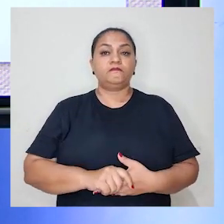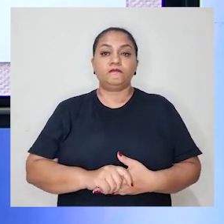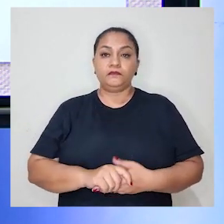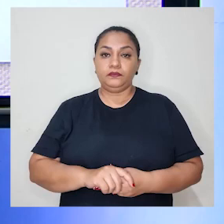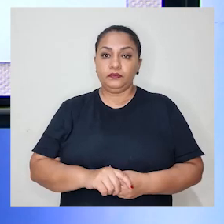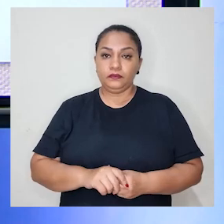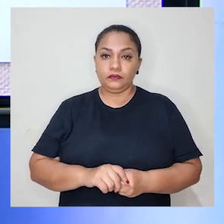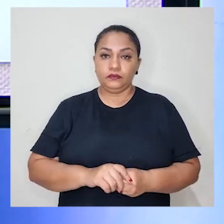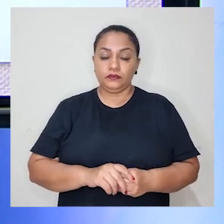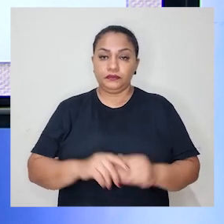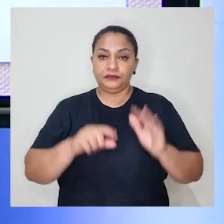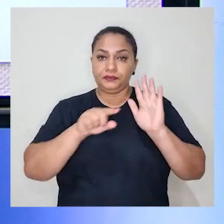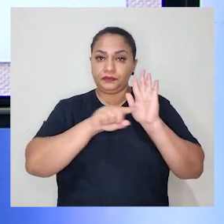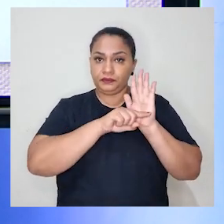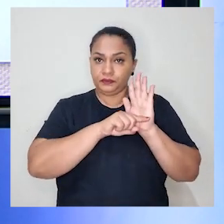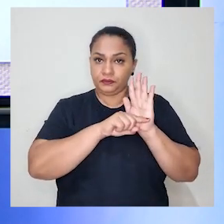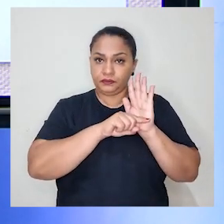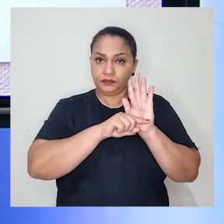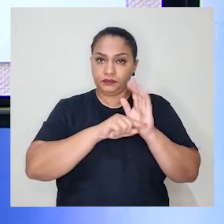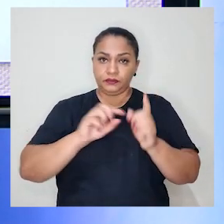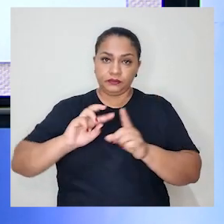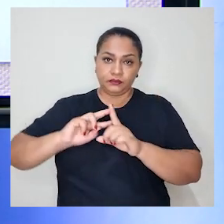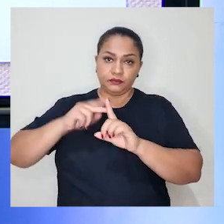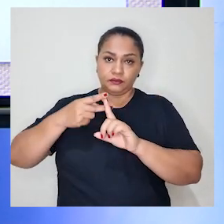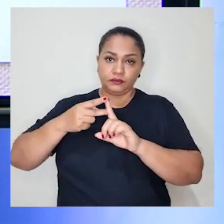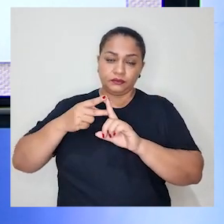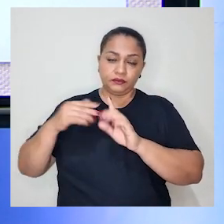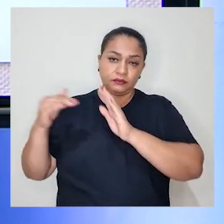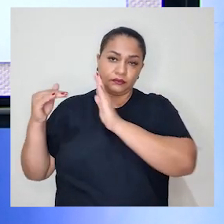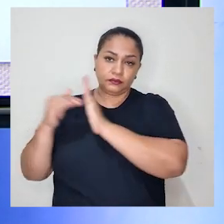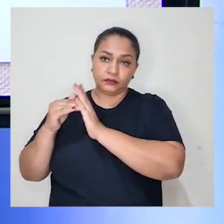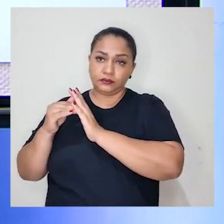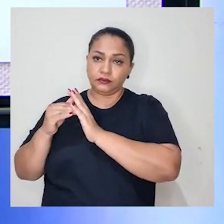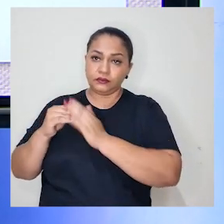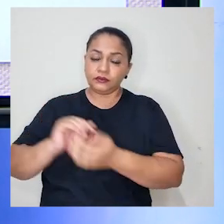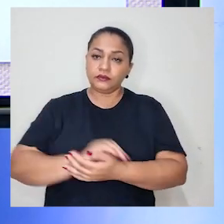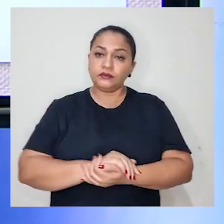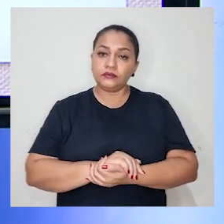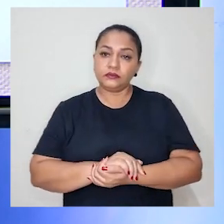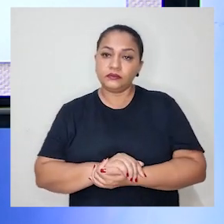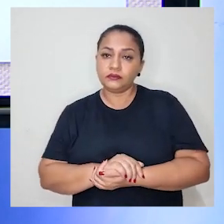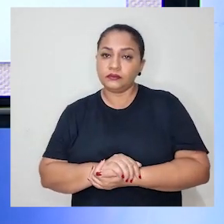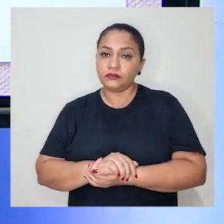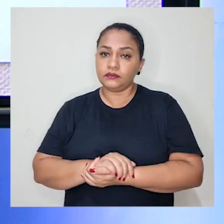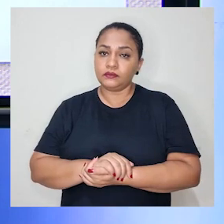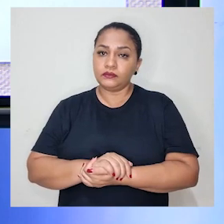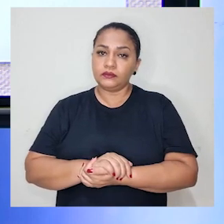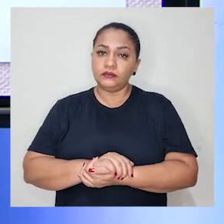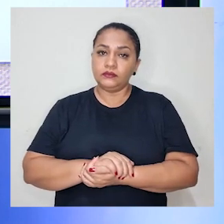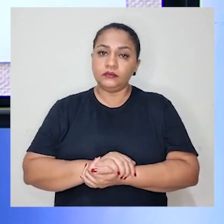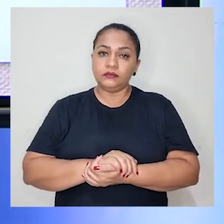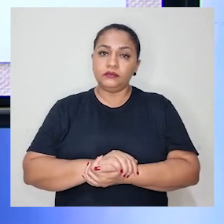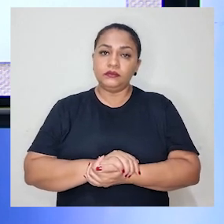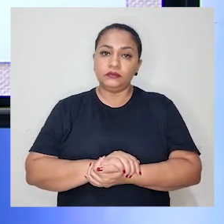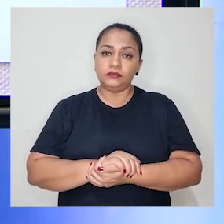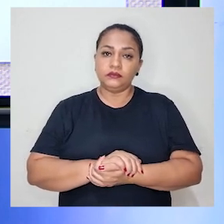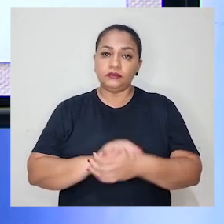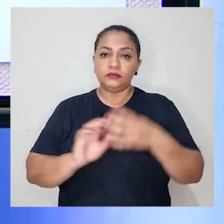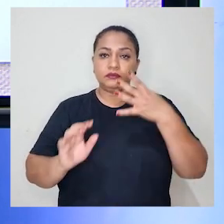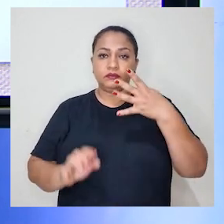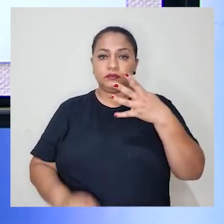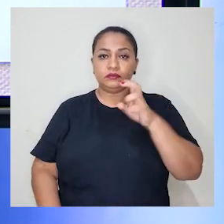algarismos menos o dobro do último. Então, tá aqui, ó, o dobro do último.